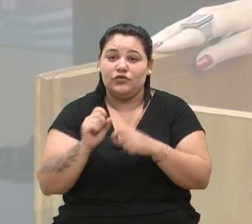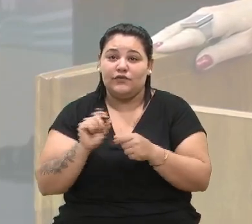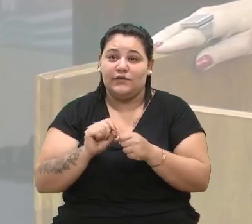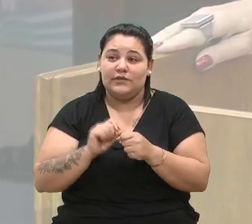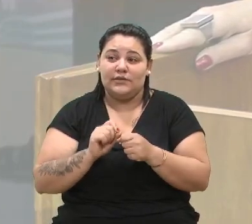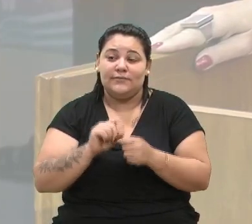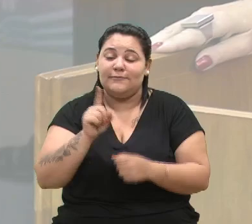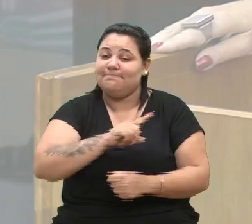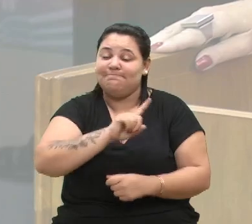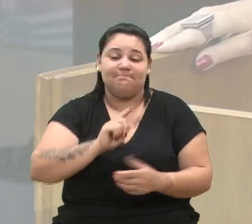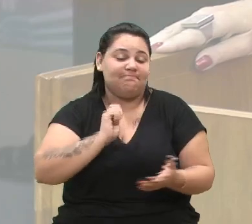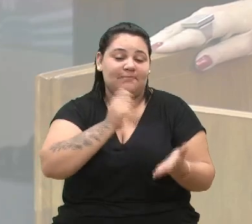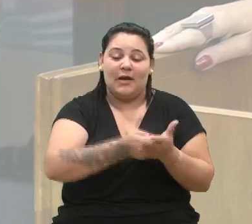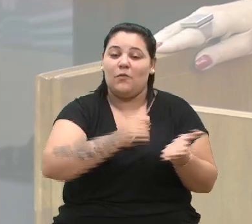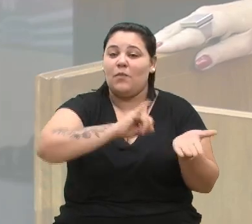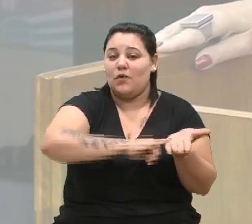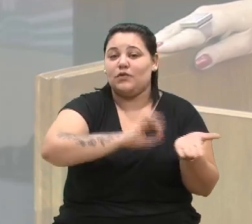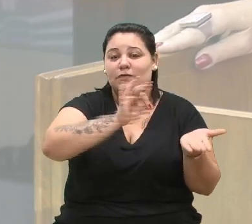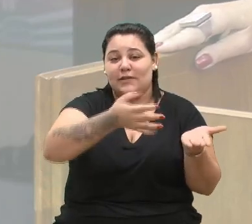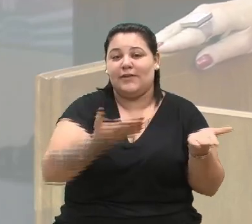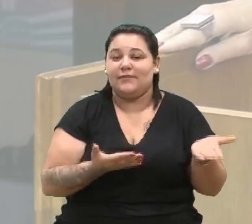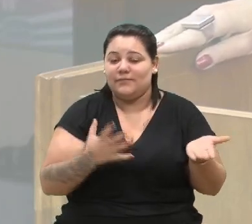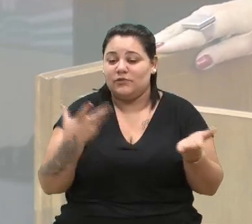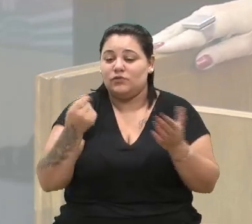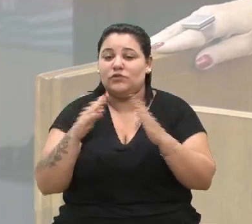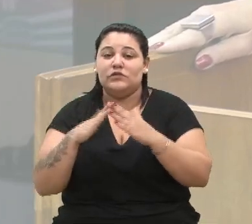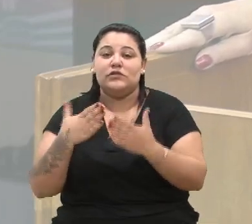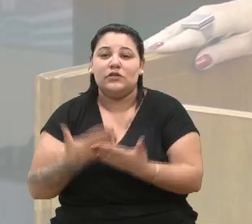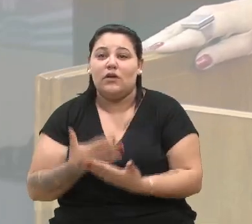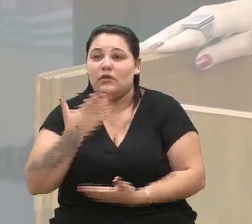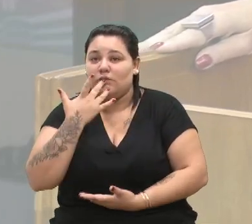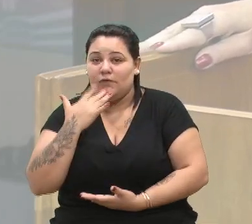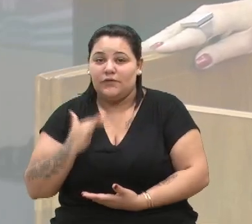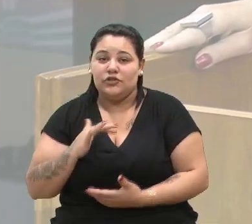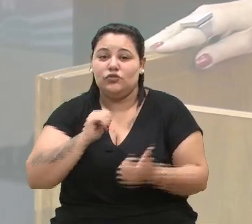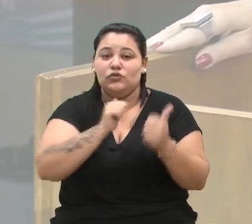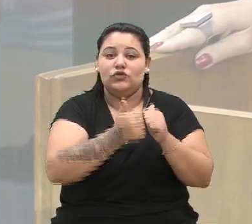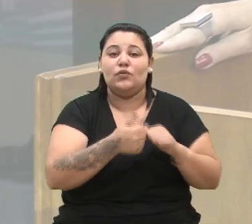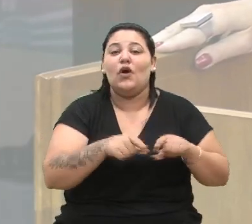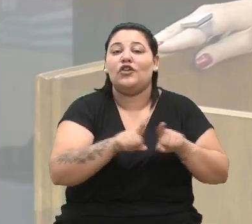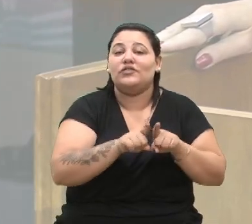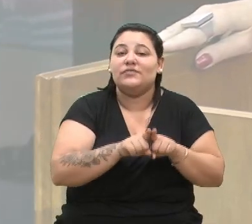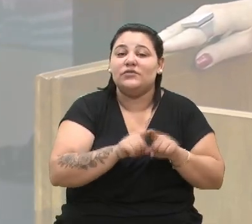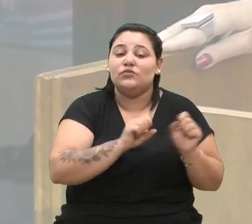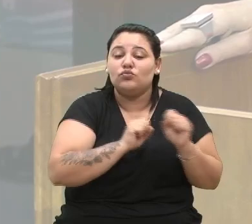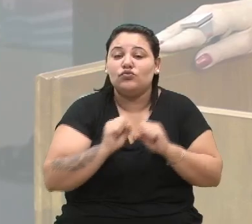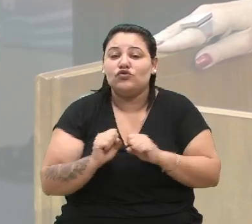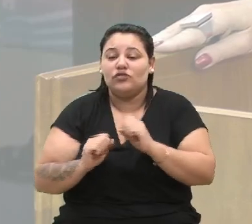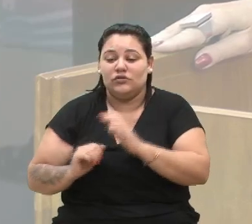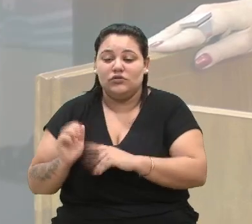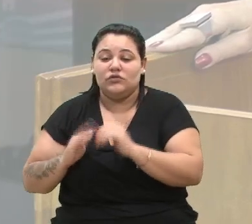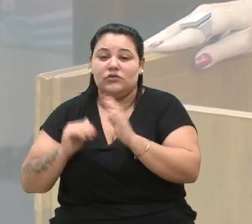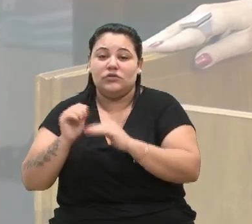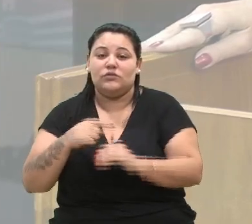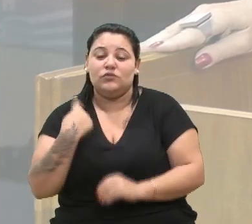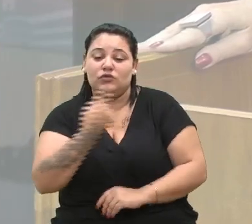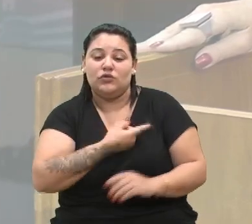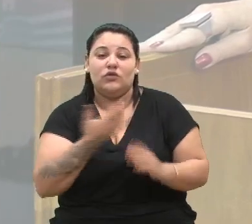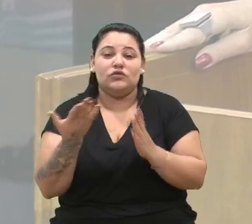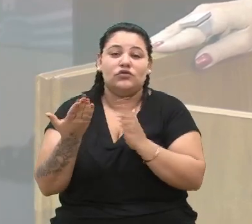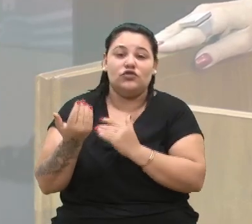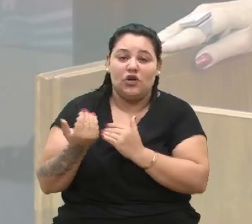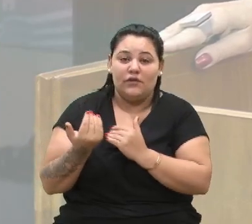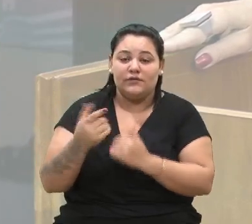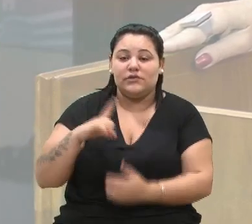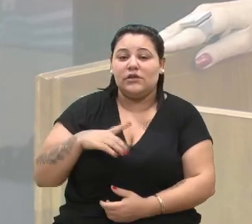de impostos, quantas escolas infantis ou no esporte mesmo poderia ser feito para os nossos jovens que têm